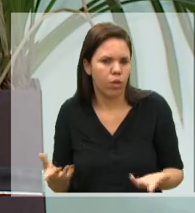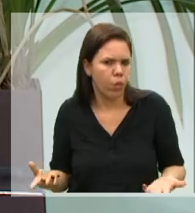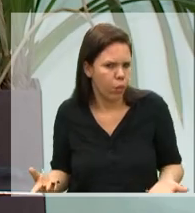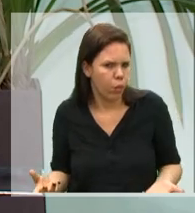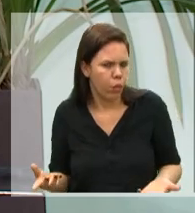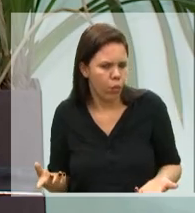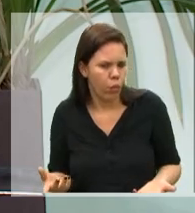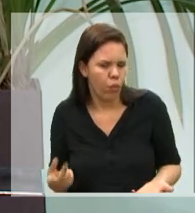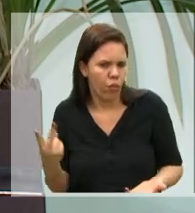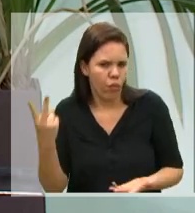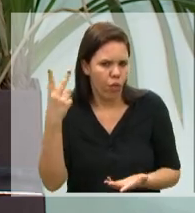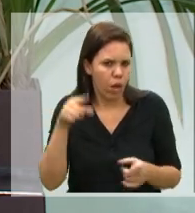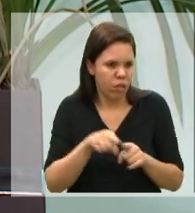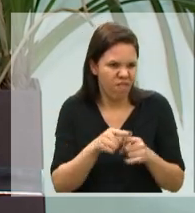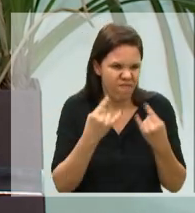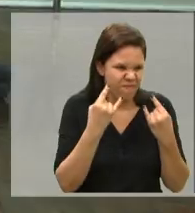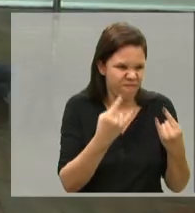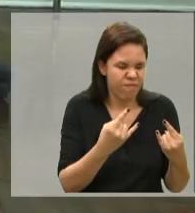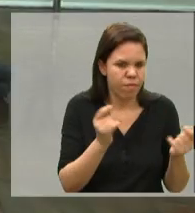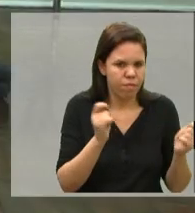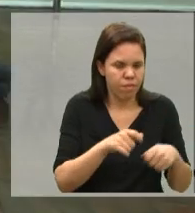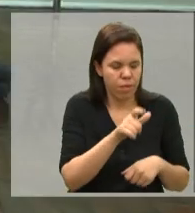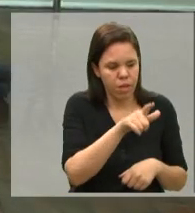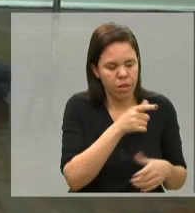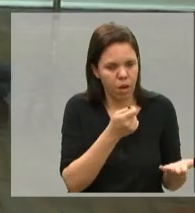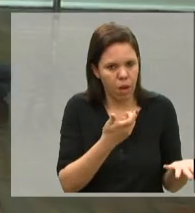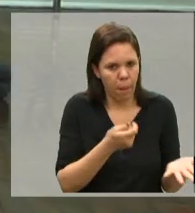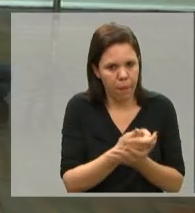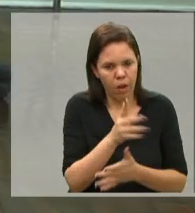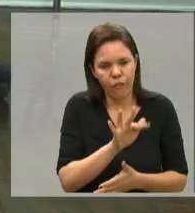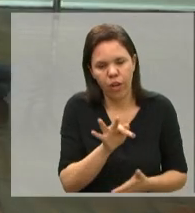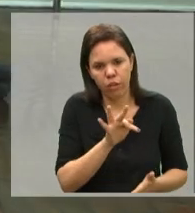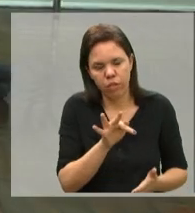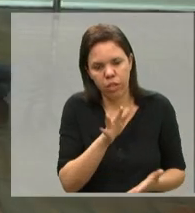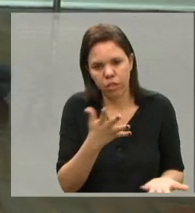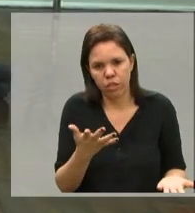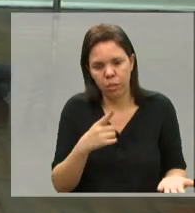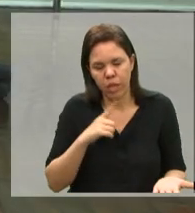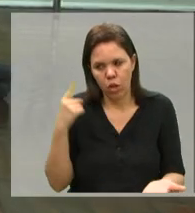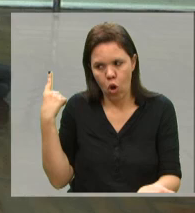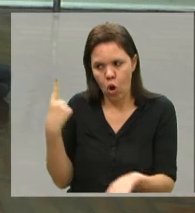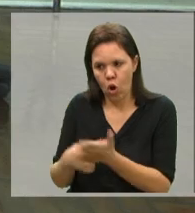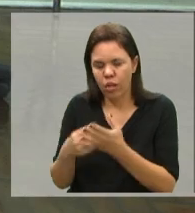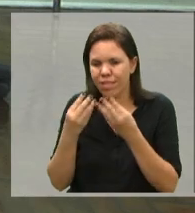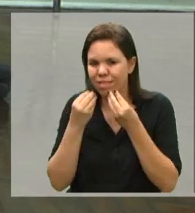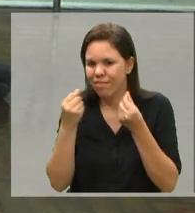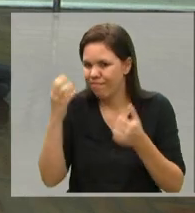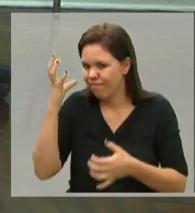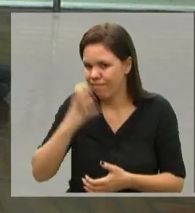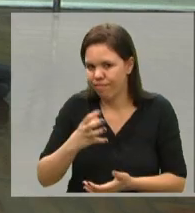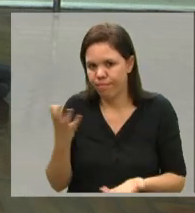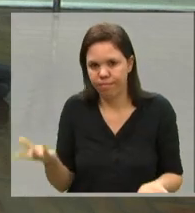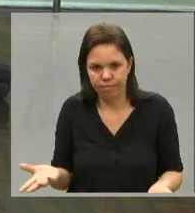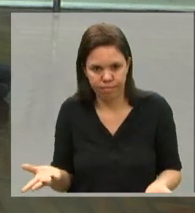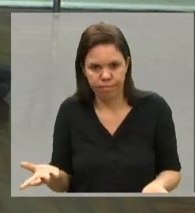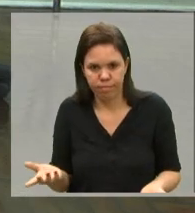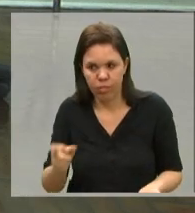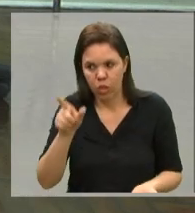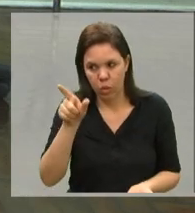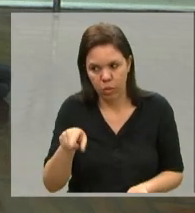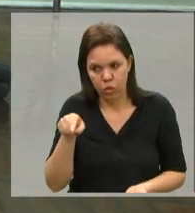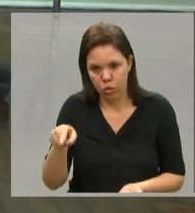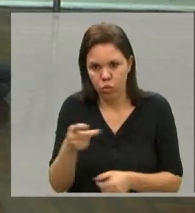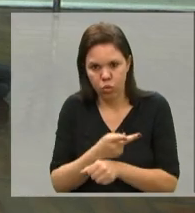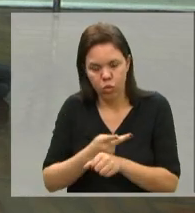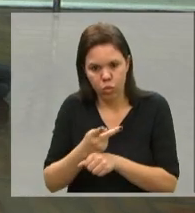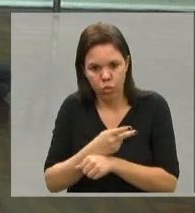preço, que sejam atraentes ao público que está aí, mas com um compromisso de qualidade muito sério. Então, para alguém que está